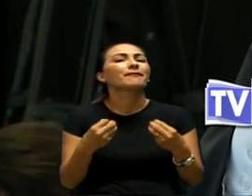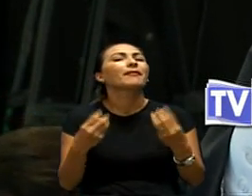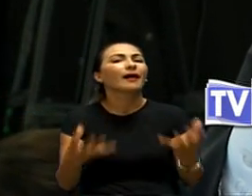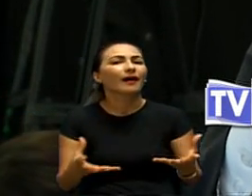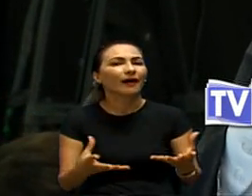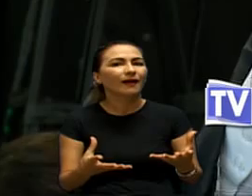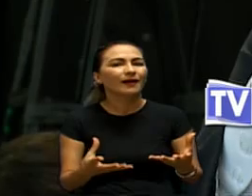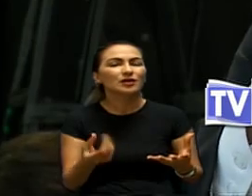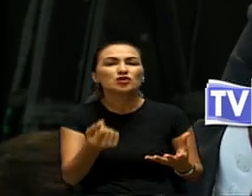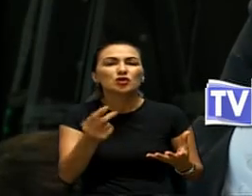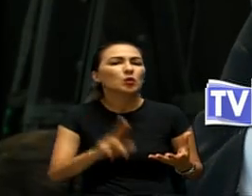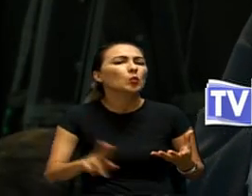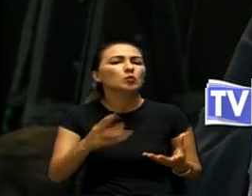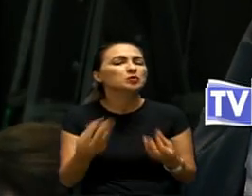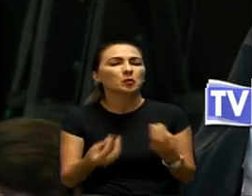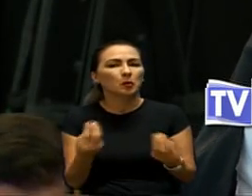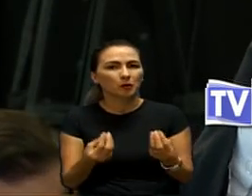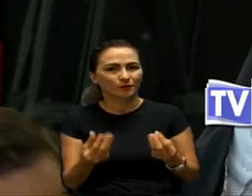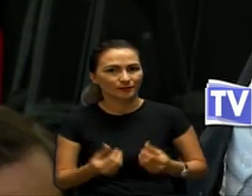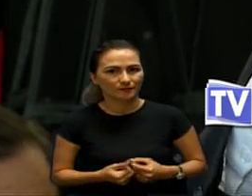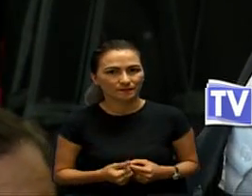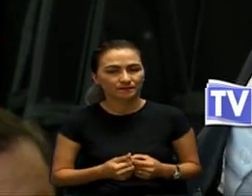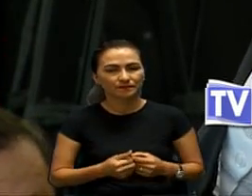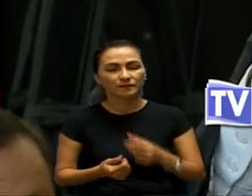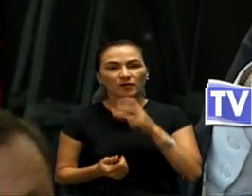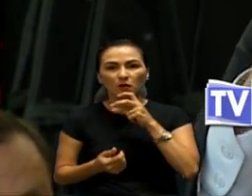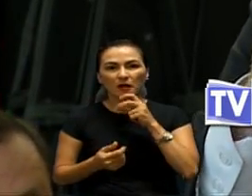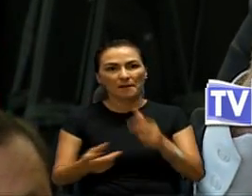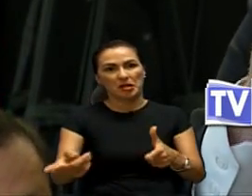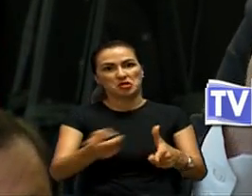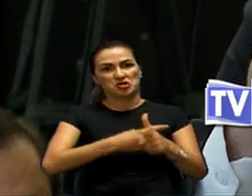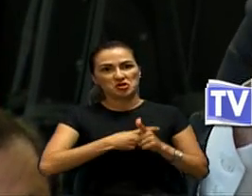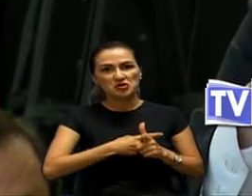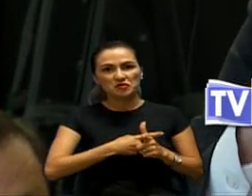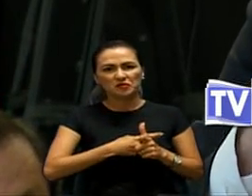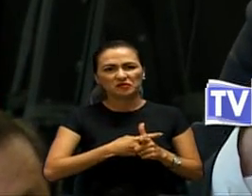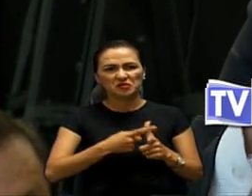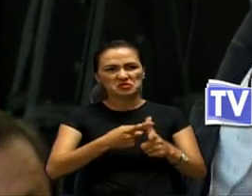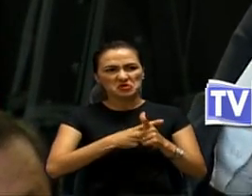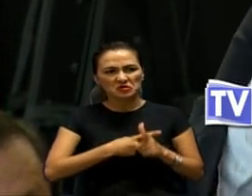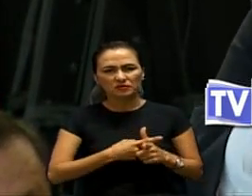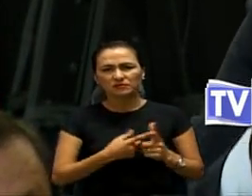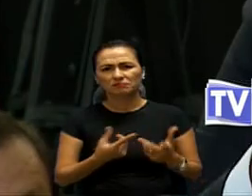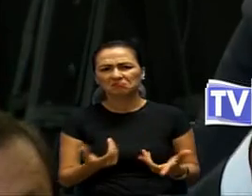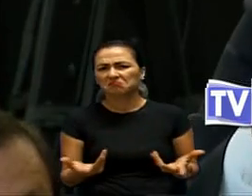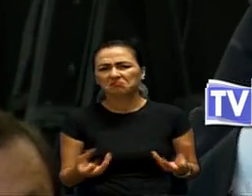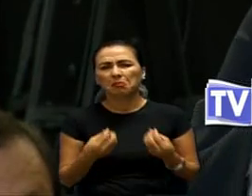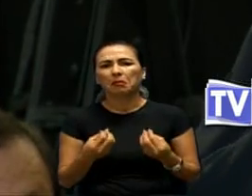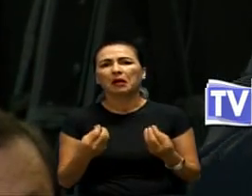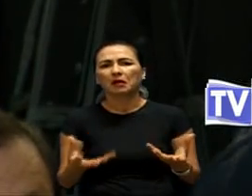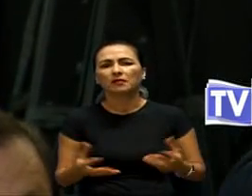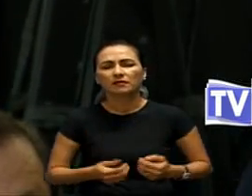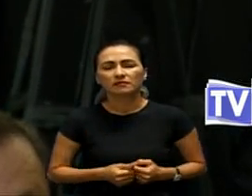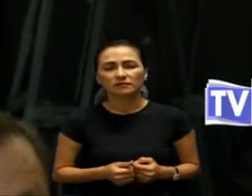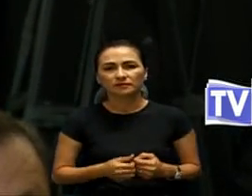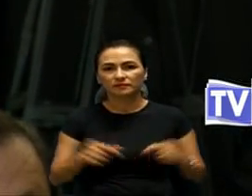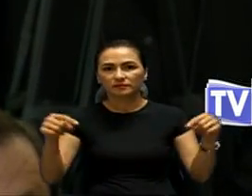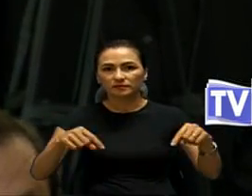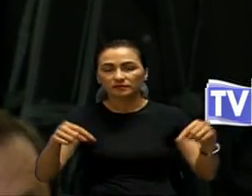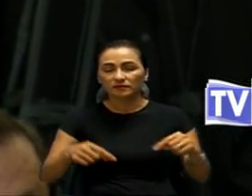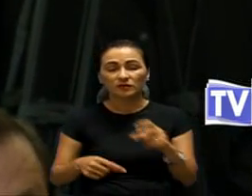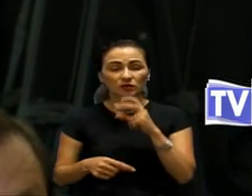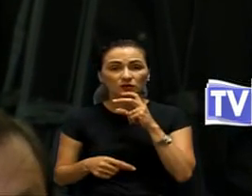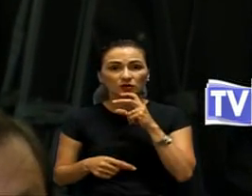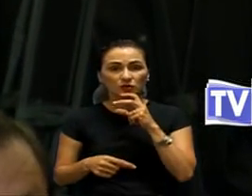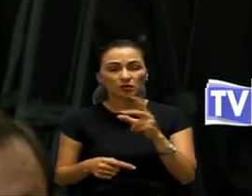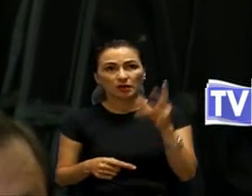deixar a cidade cheia de dívidas. O problema do Brasil não é imposto, o problema do Brasil é gestão. Então, parabéns pela